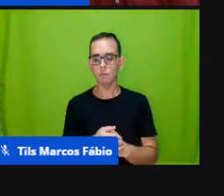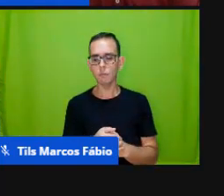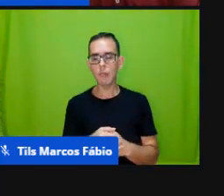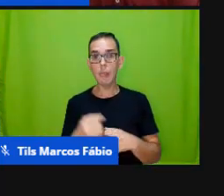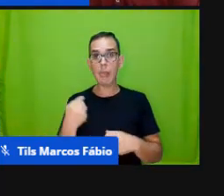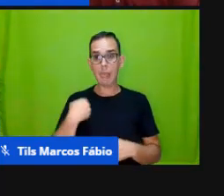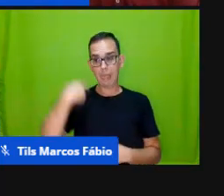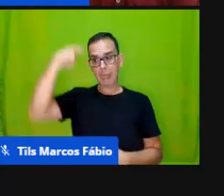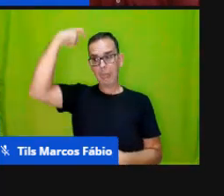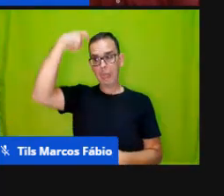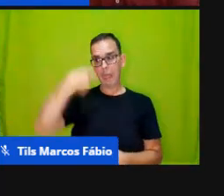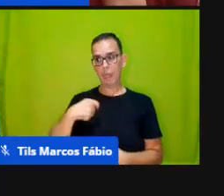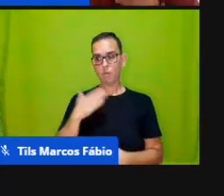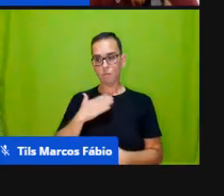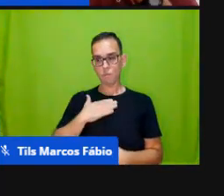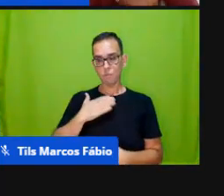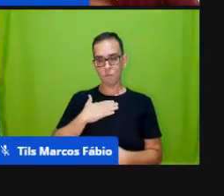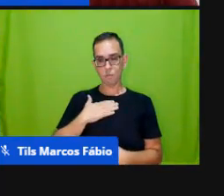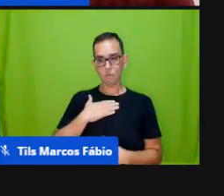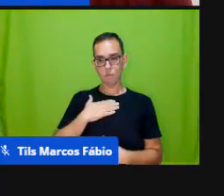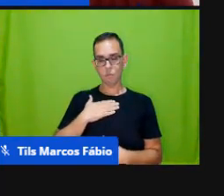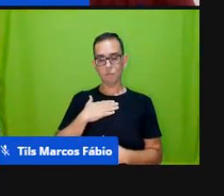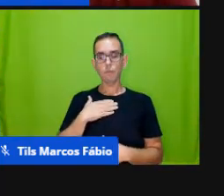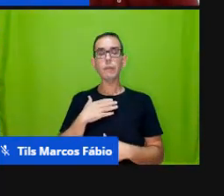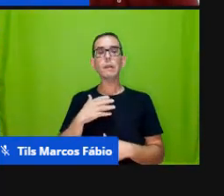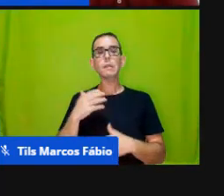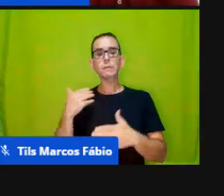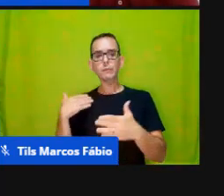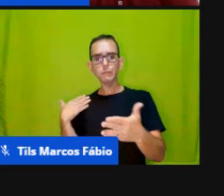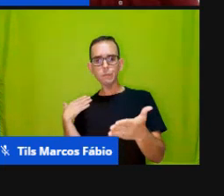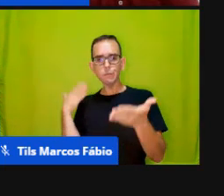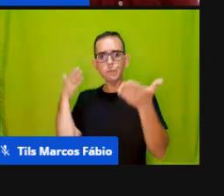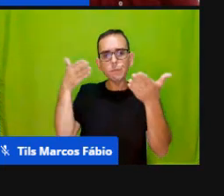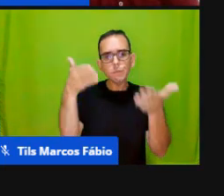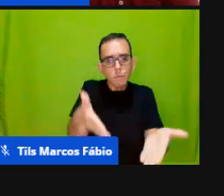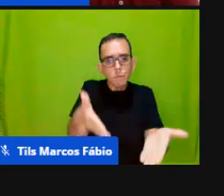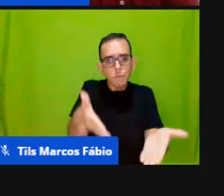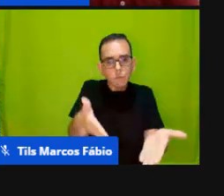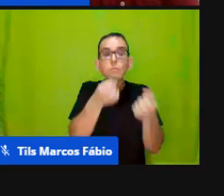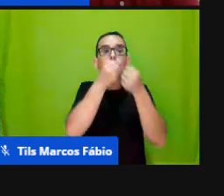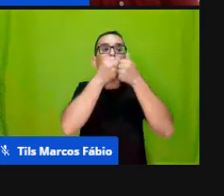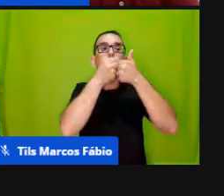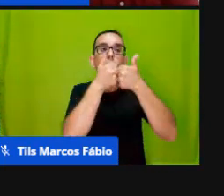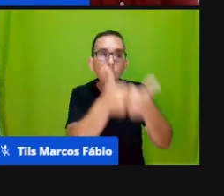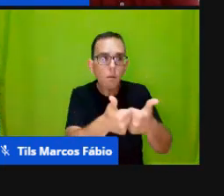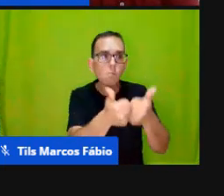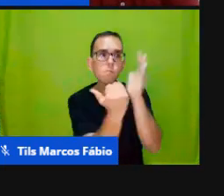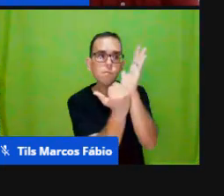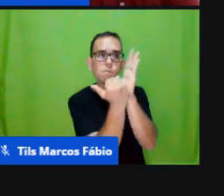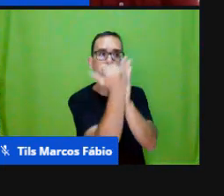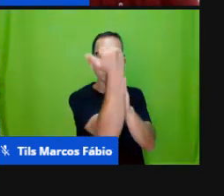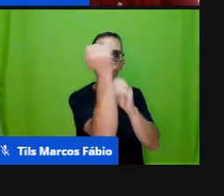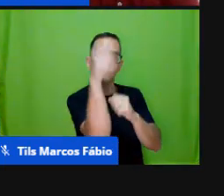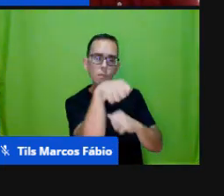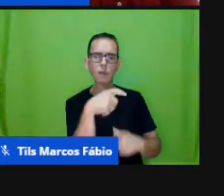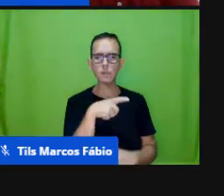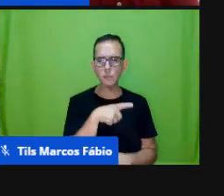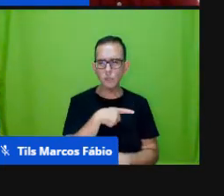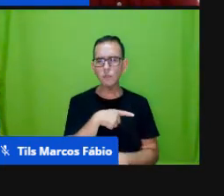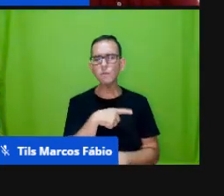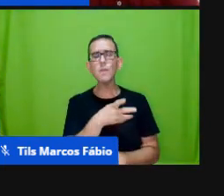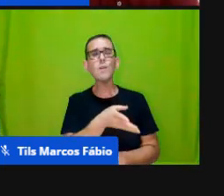Eu particularmente, Marco Tavares, venho, obviamente, do alto rendimento, né? Eu tive a